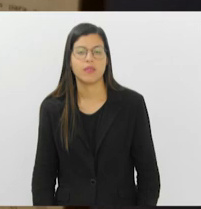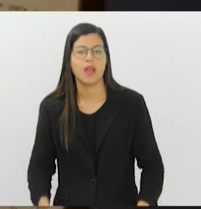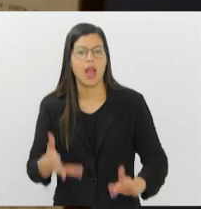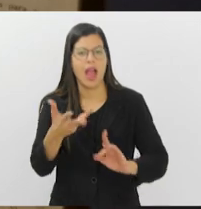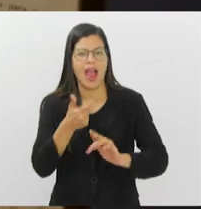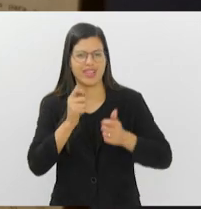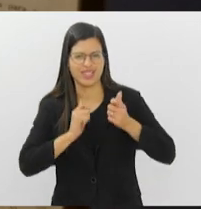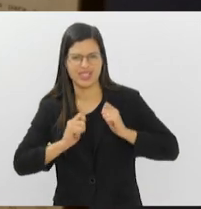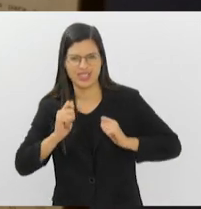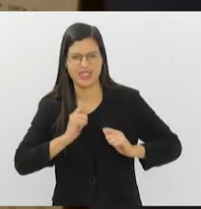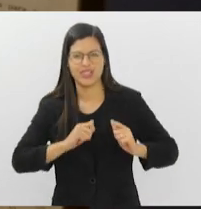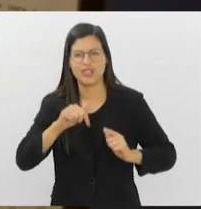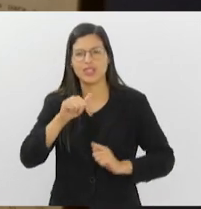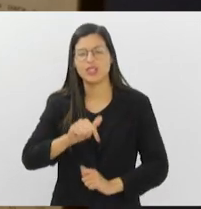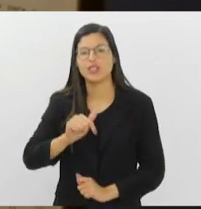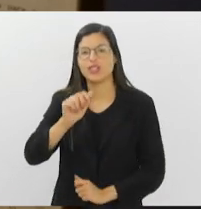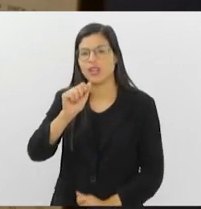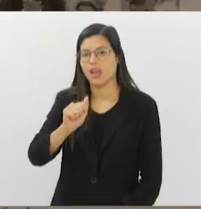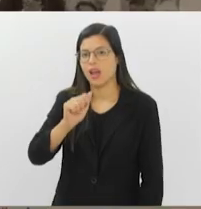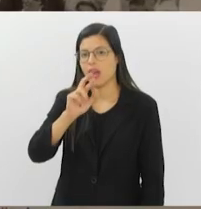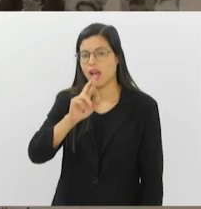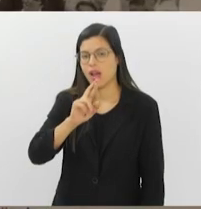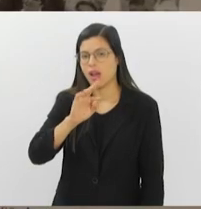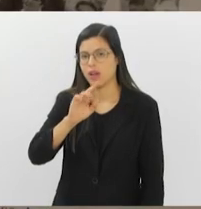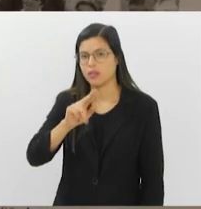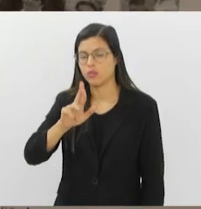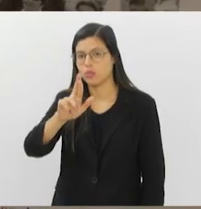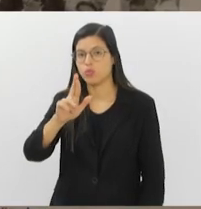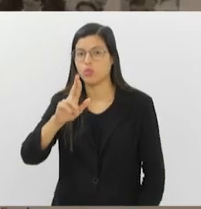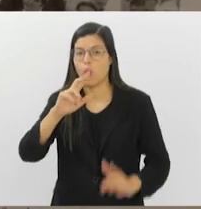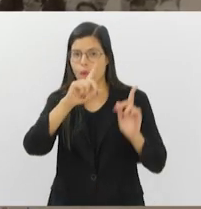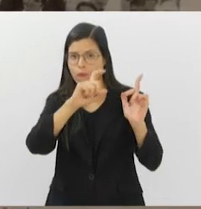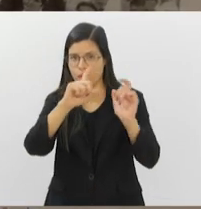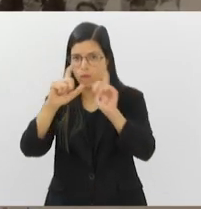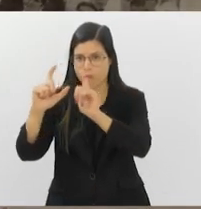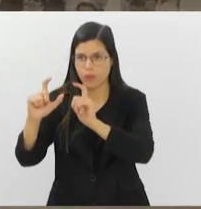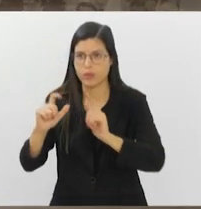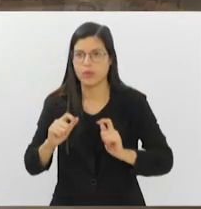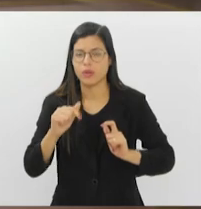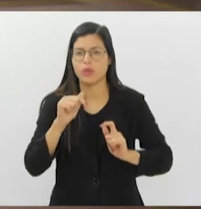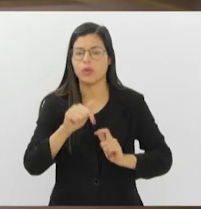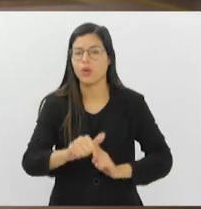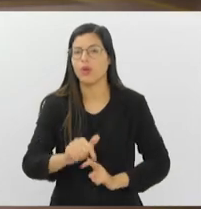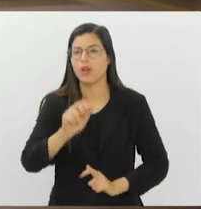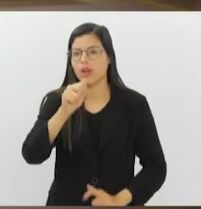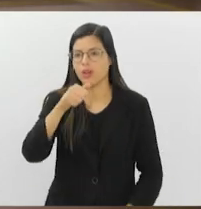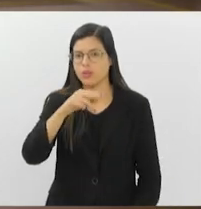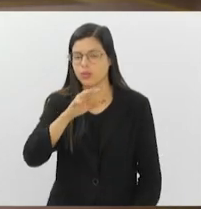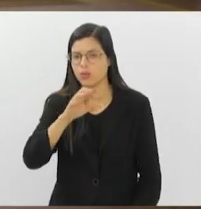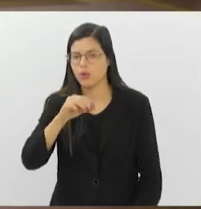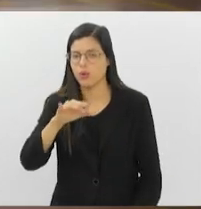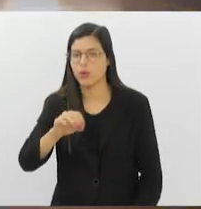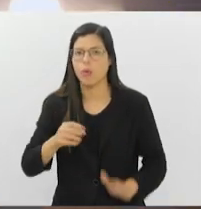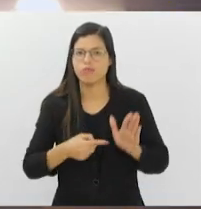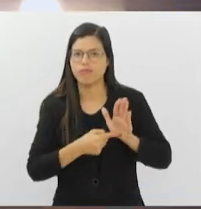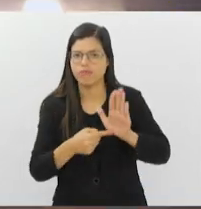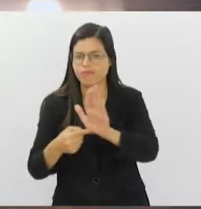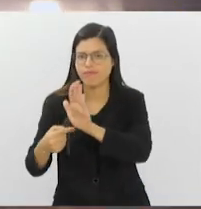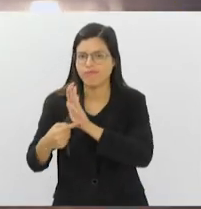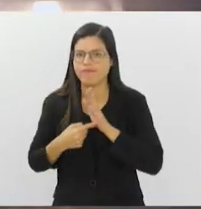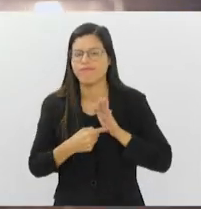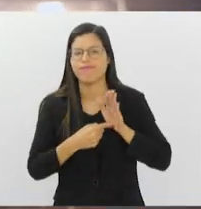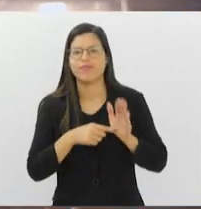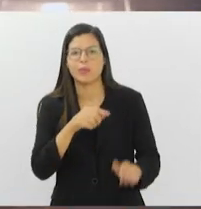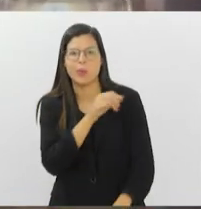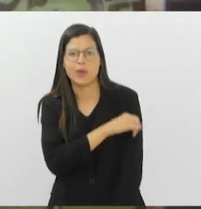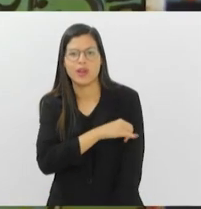comum e original quanto Artur Bispo do Rosário o fotógrafo e pintor Antônio Roseno de Lima vai ter sua obra exibida para o público carioca a partir